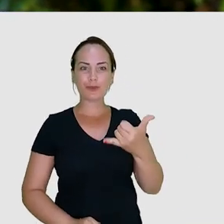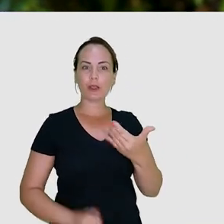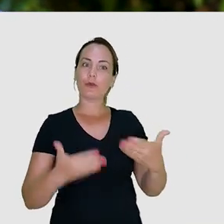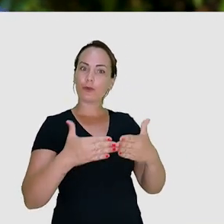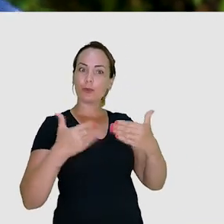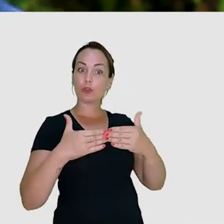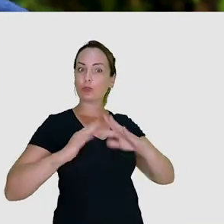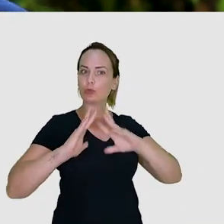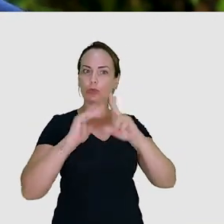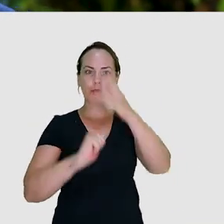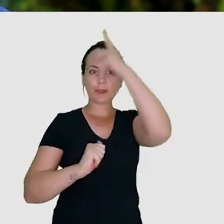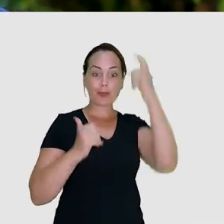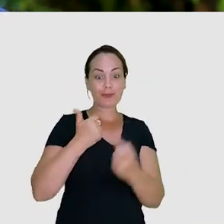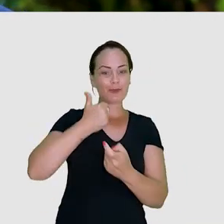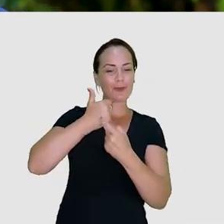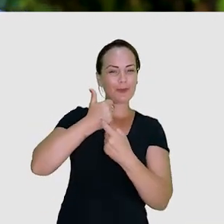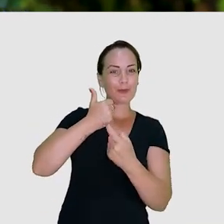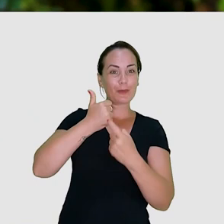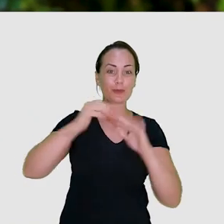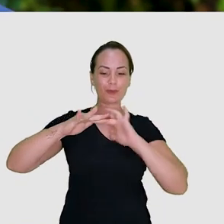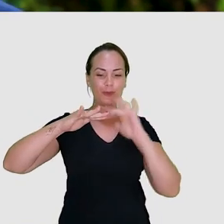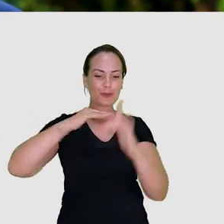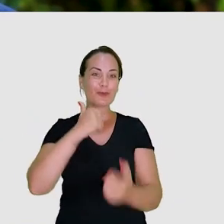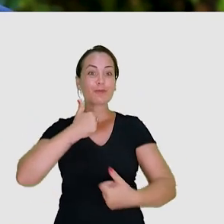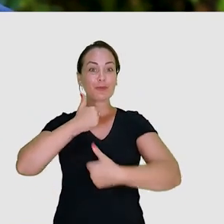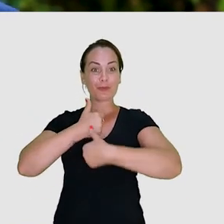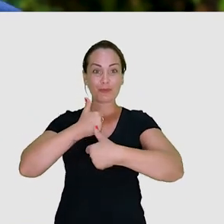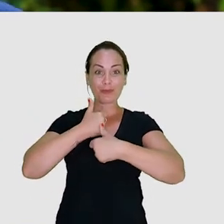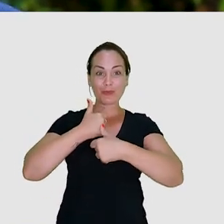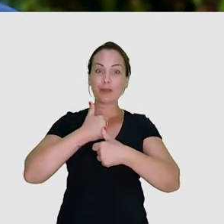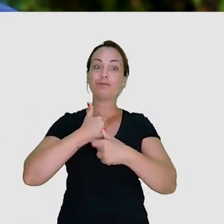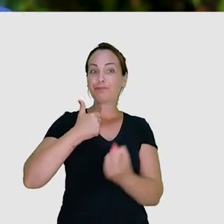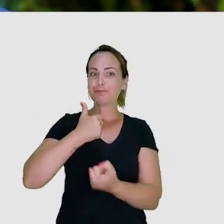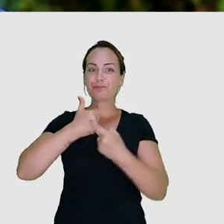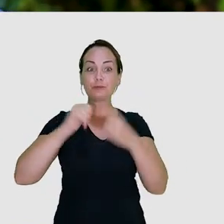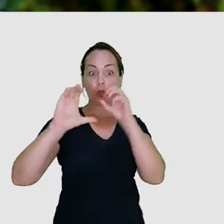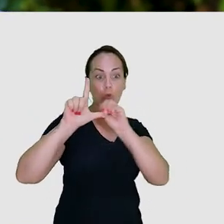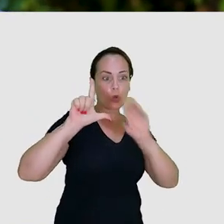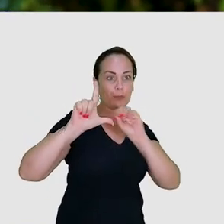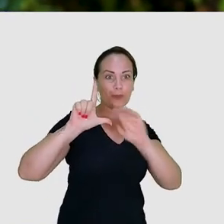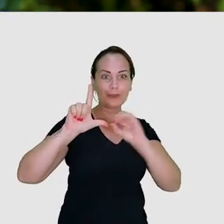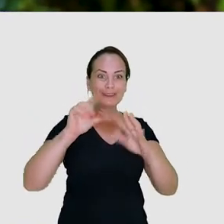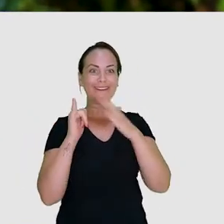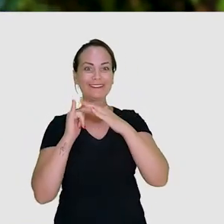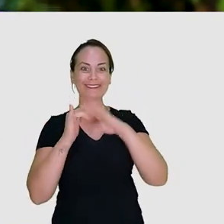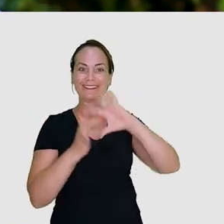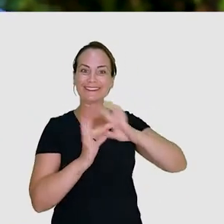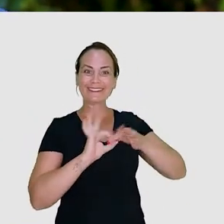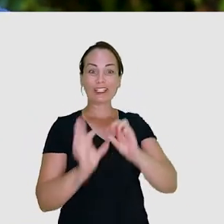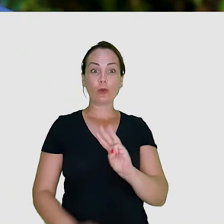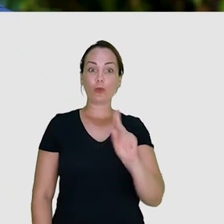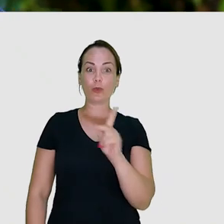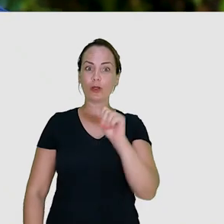tenham aproveitado. E eu vou pedir para que todo mundo deixe seu like, curta as redes sociais do programa Osh, dê aquela curtida